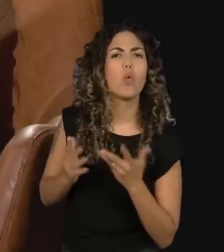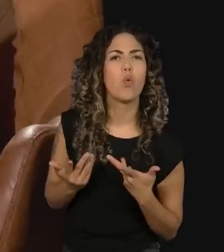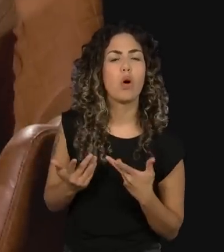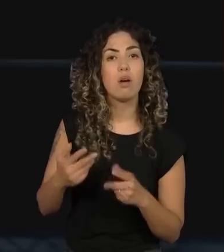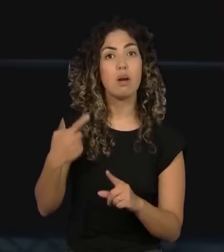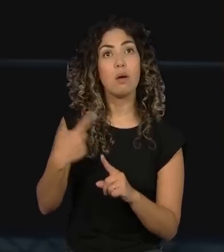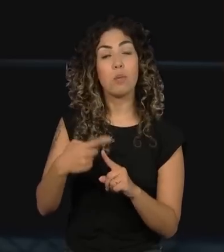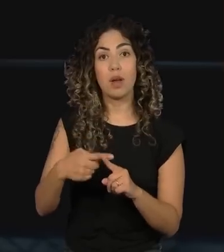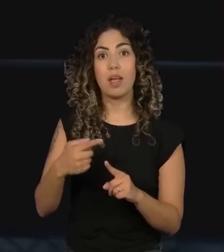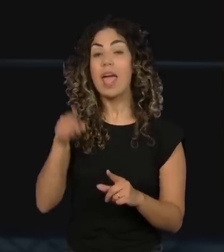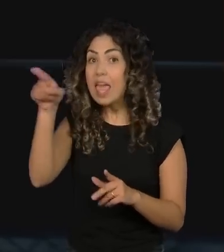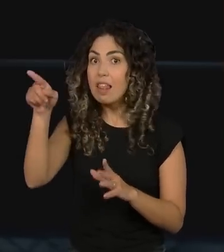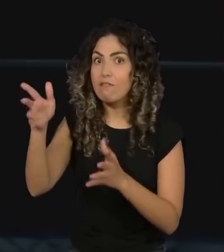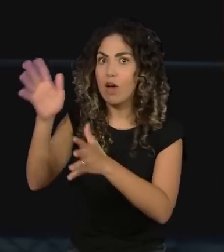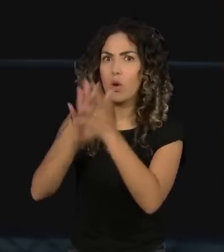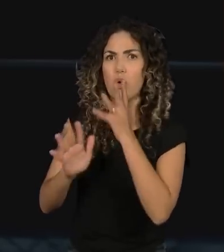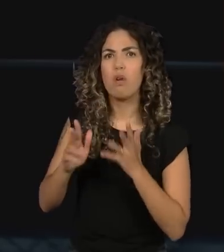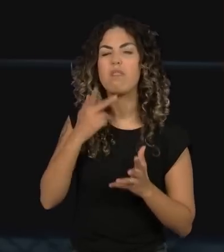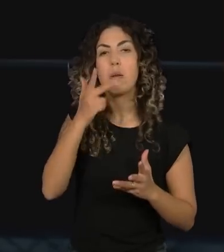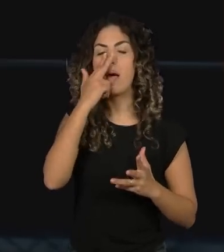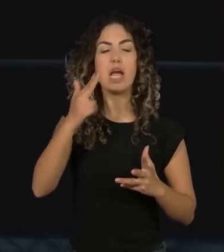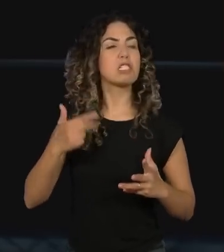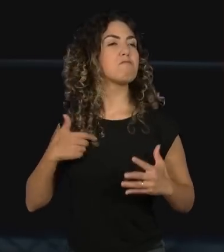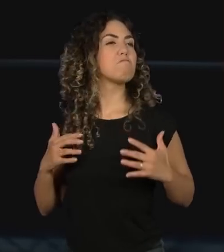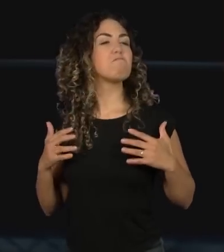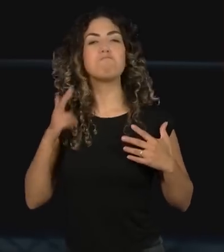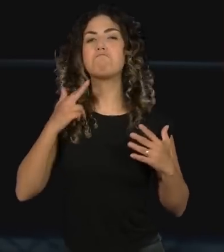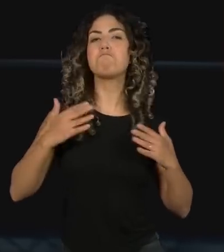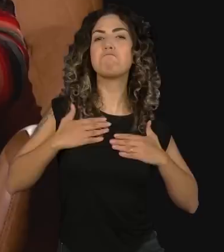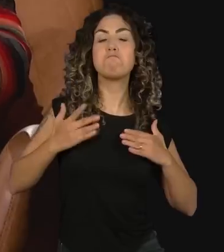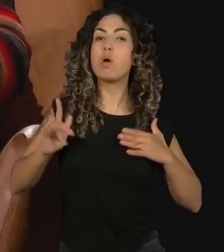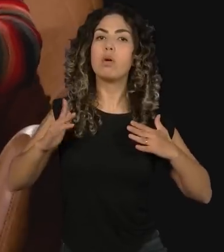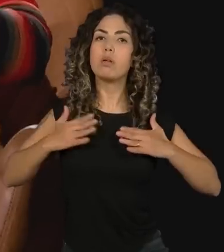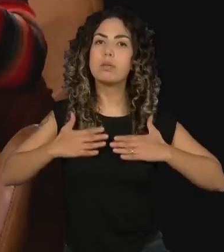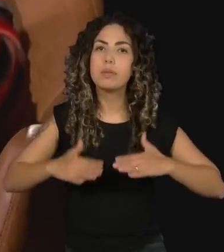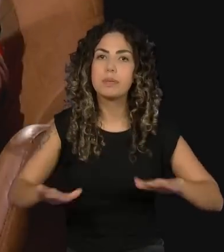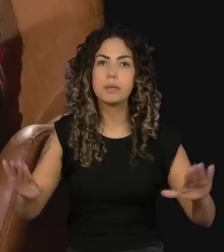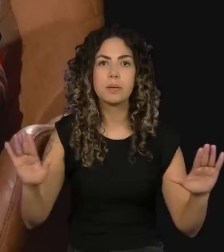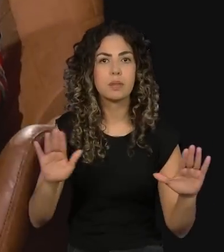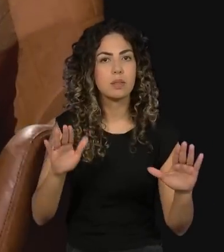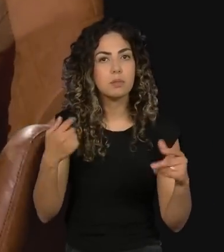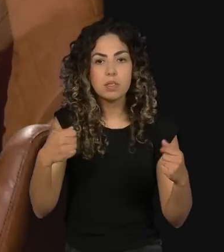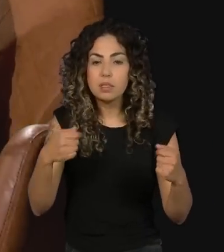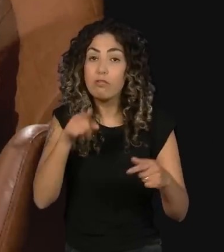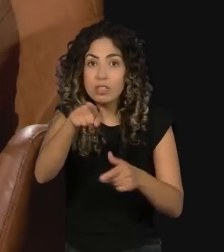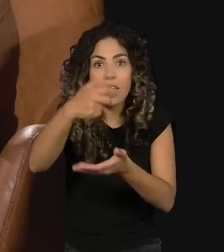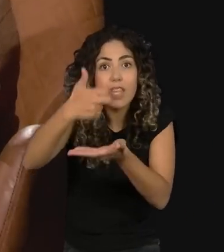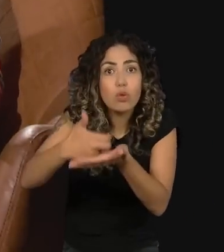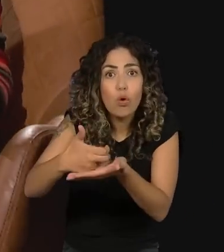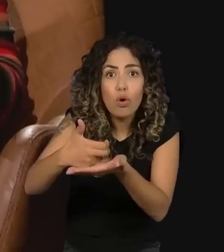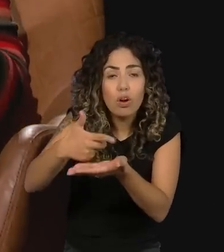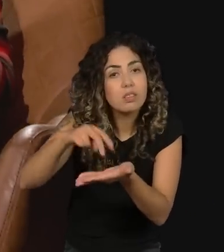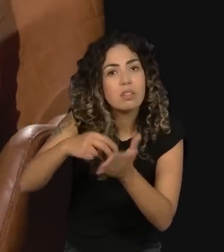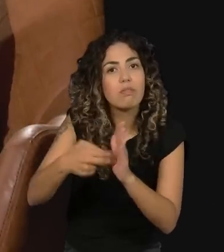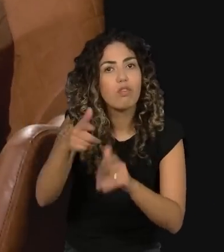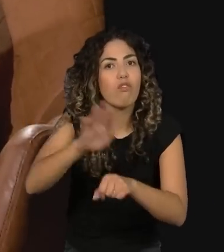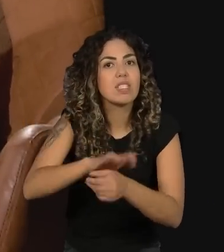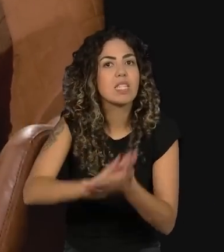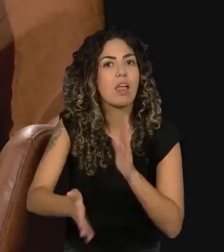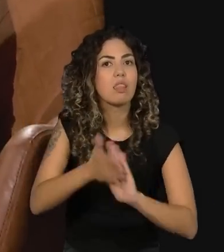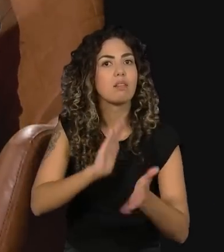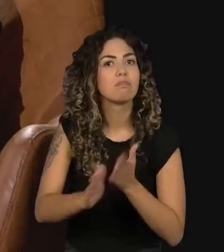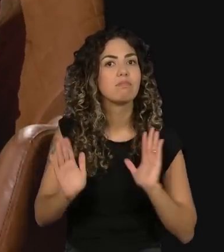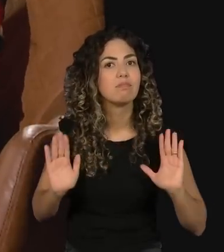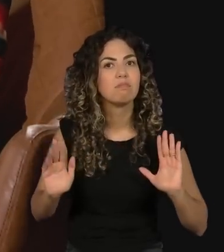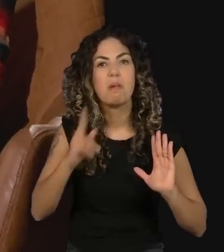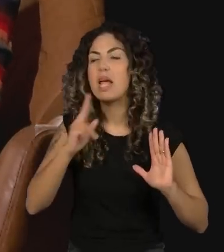Desarma. Isso ele falou. Desarma. Desarma. Então, quando você deitou, você não fez nada. Você desarmou